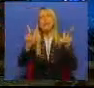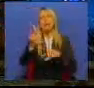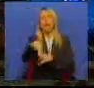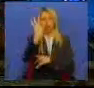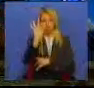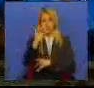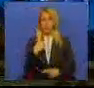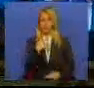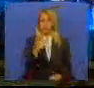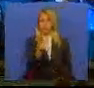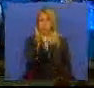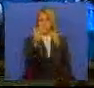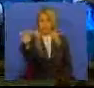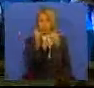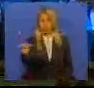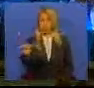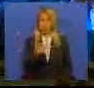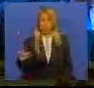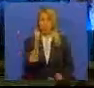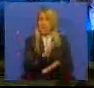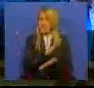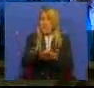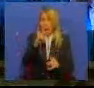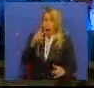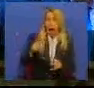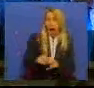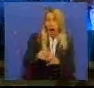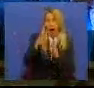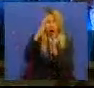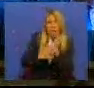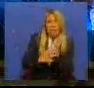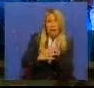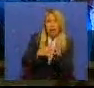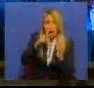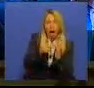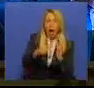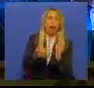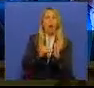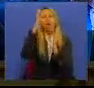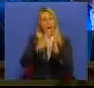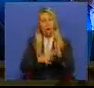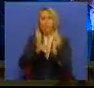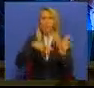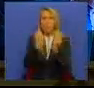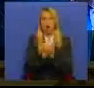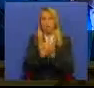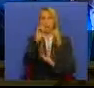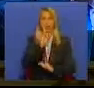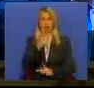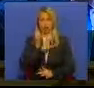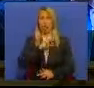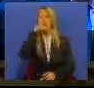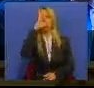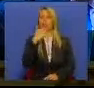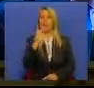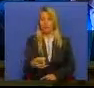citar-vos, sem qualquer interrupção de contexto, o que disse a senhora Ministra. Cito: